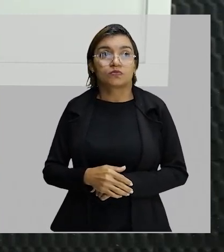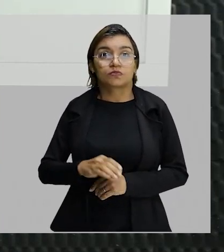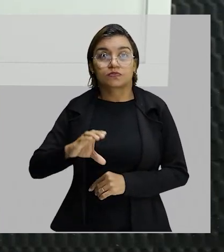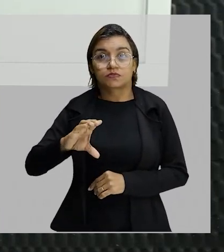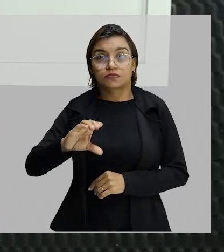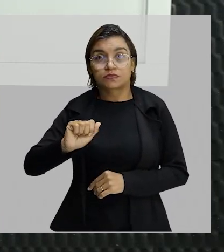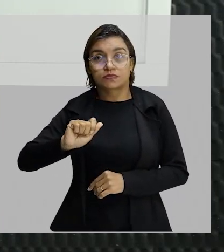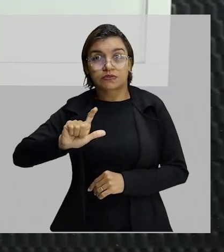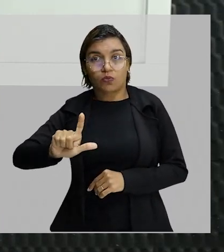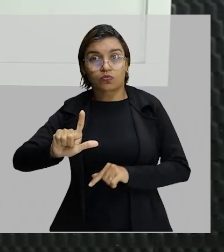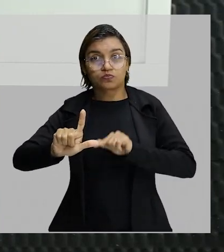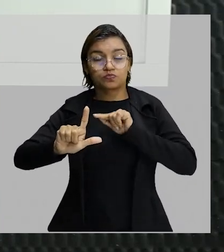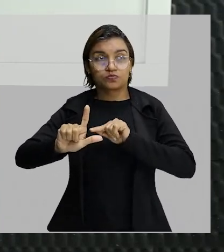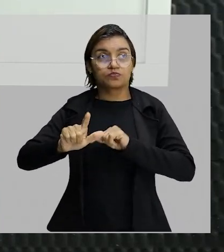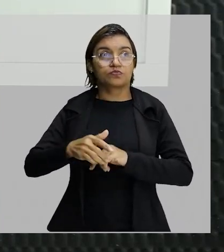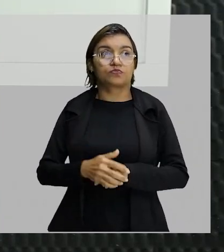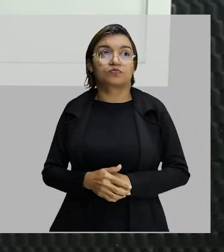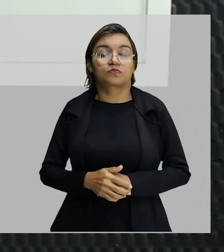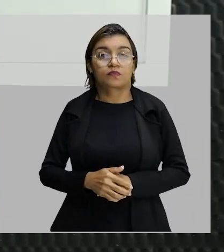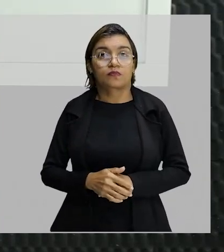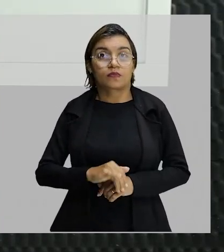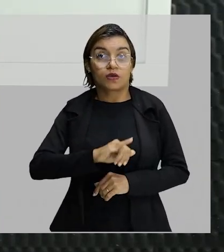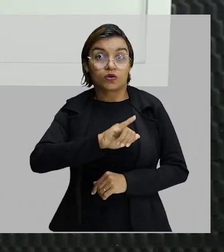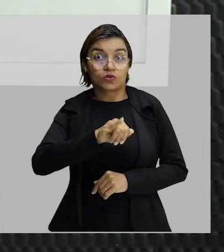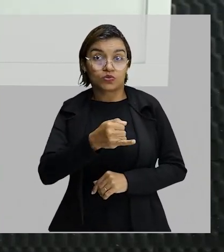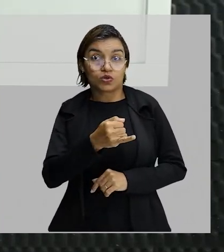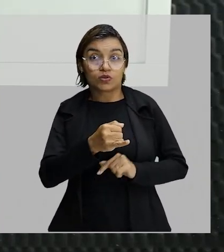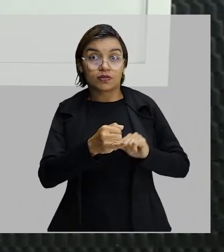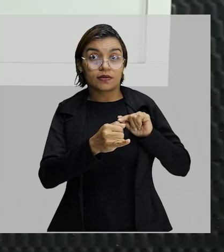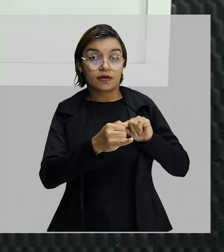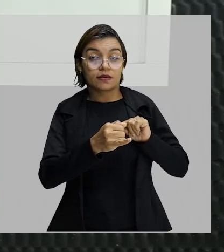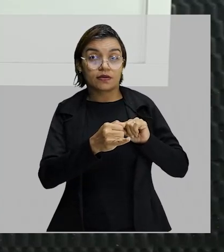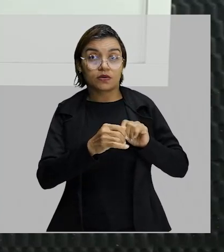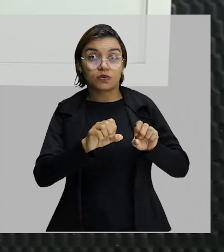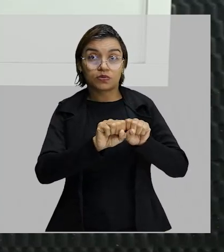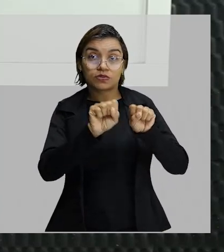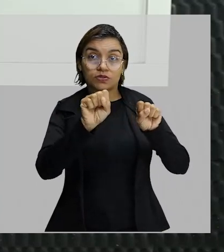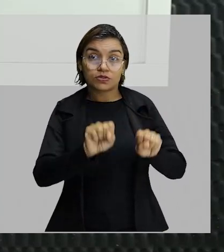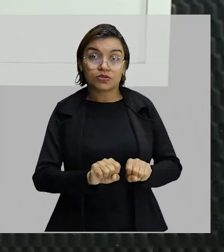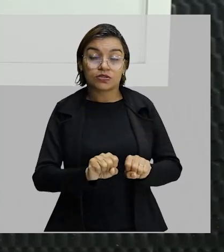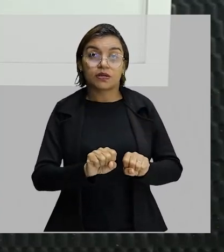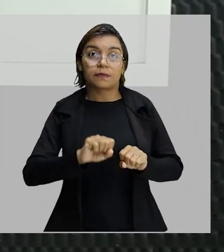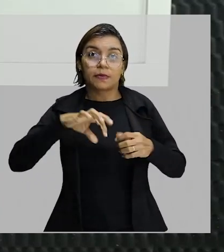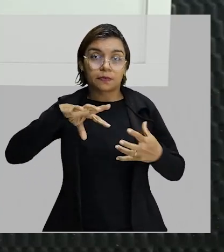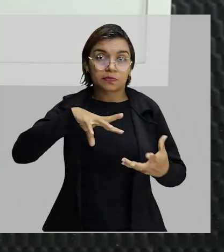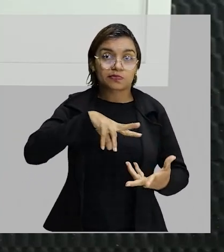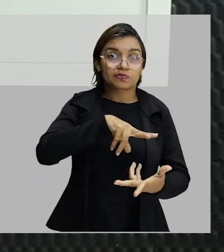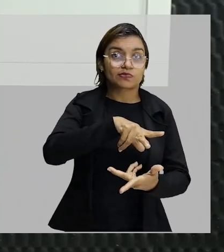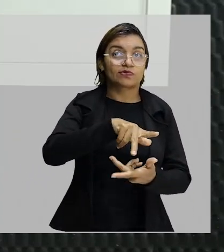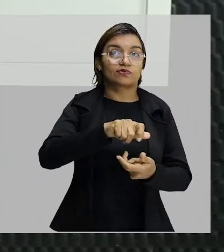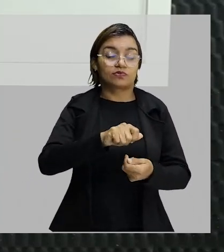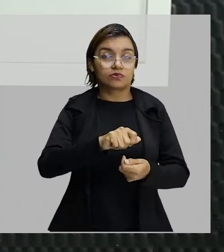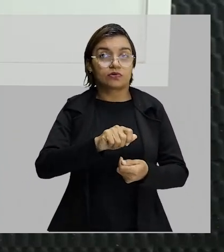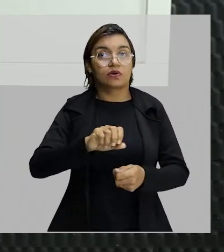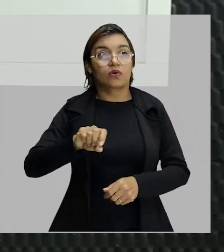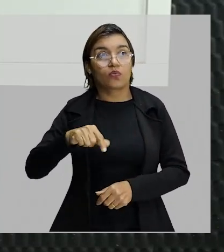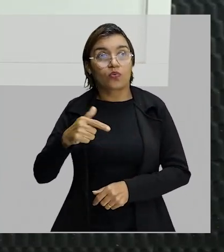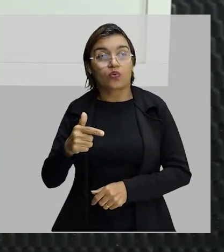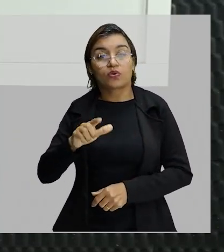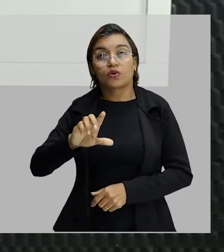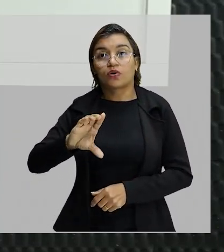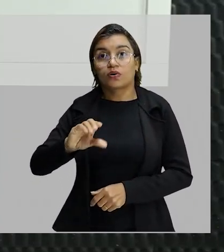calorias, certo? O joule para o sistema internacional e calorias para o sistema usual,